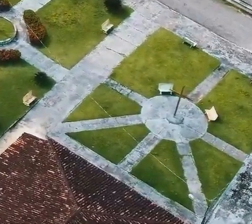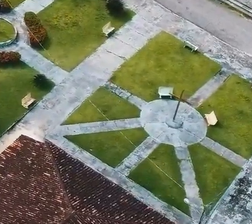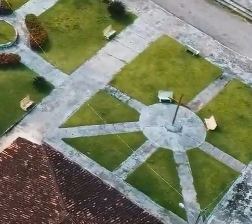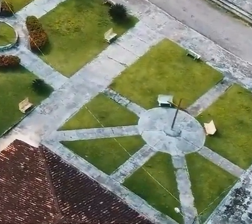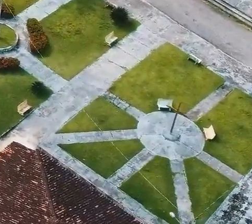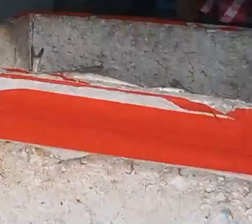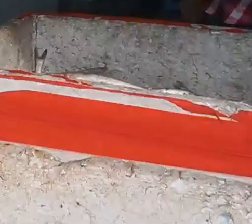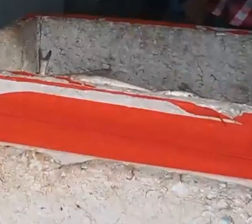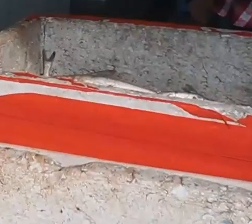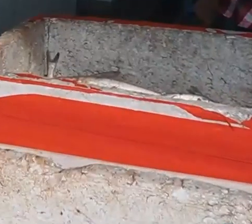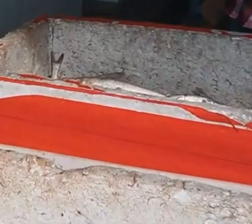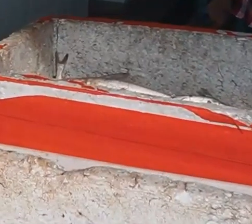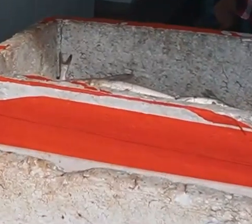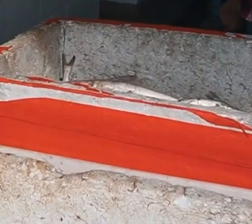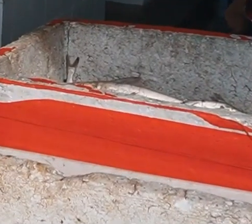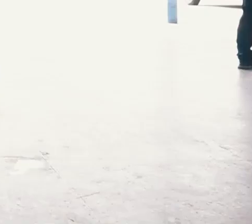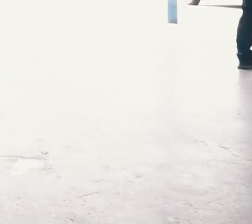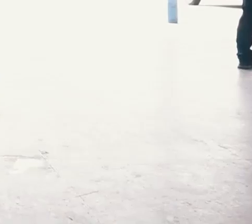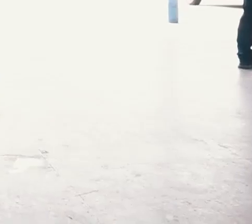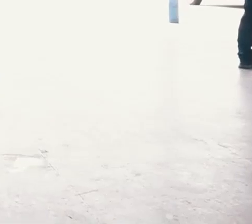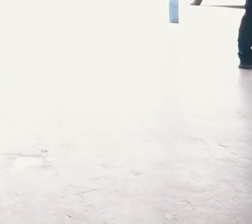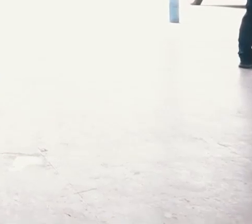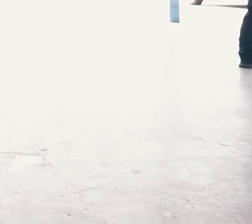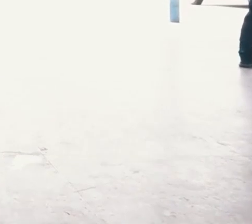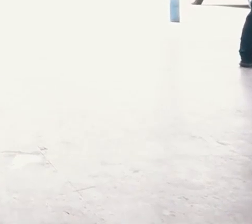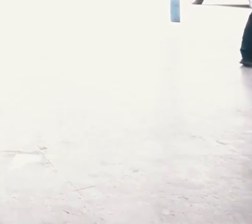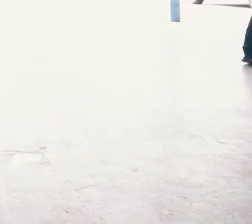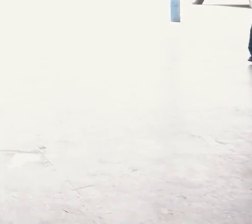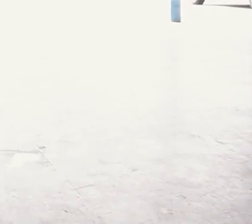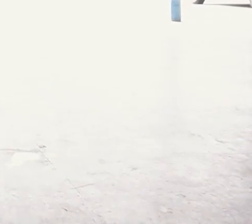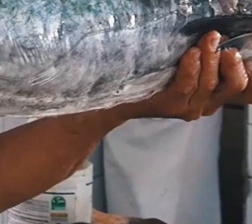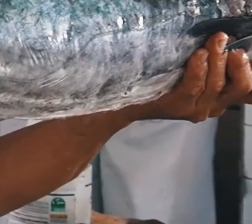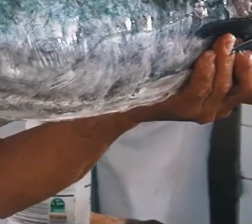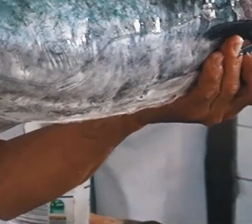onde a comunidade é a nossa inspiração,